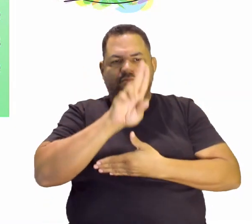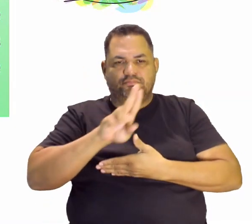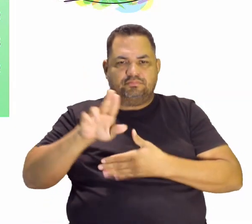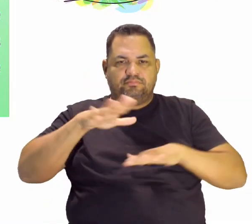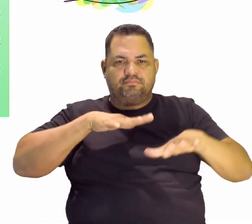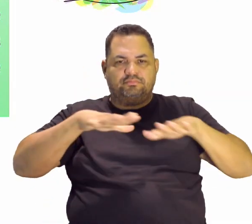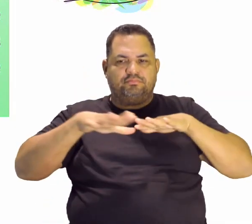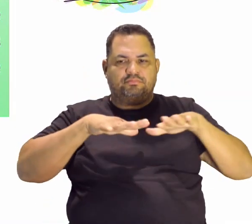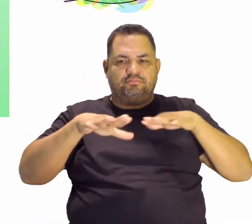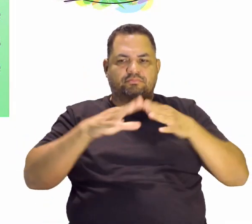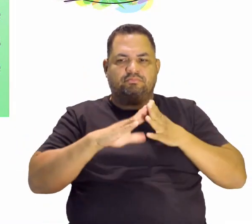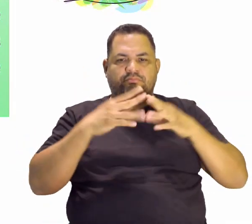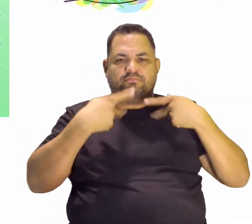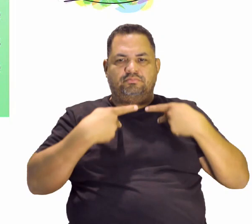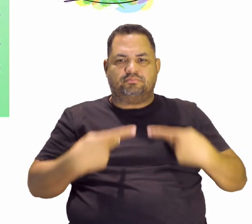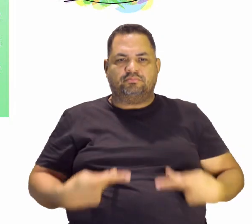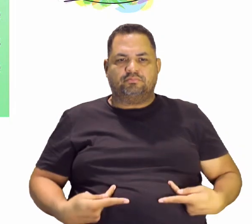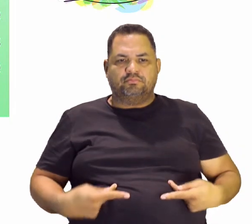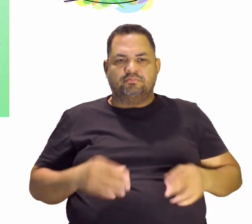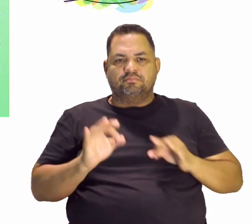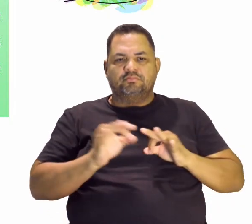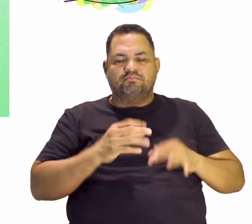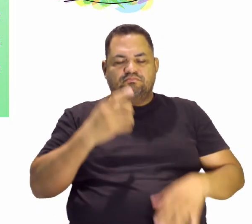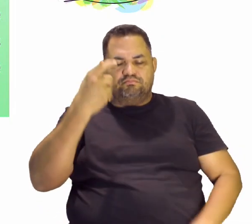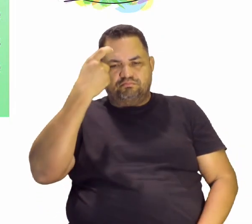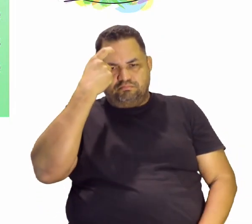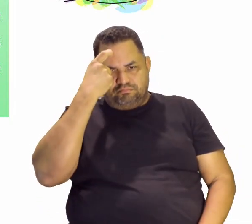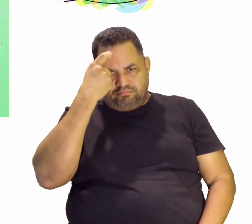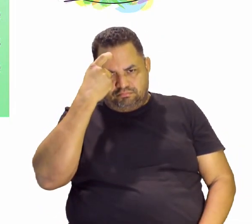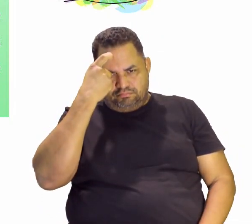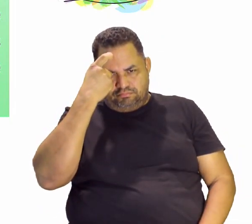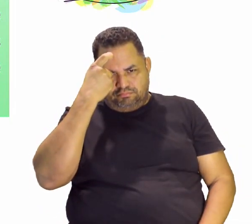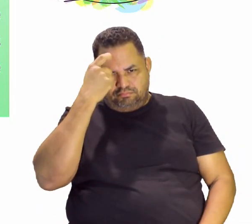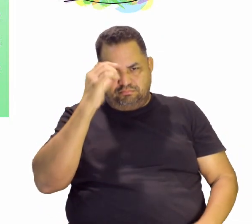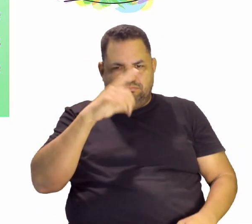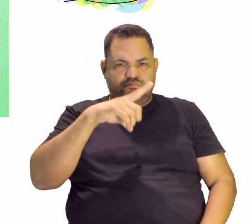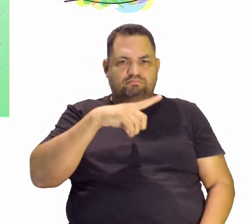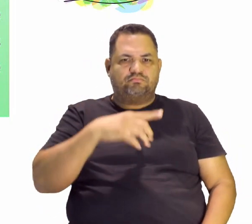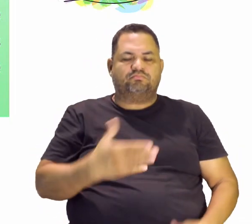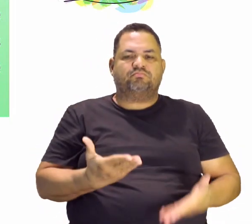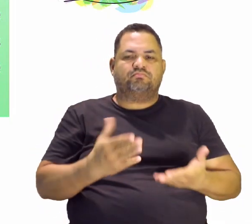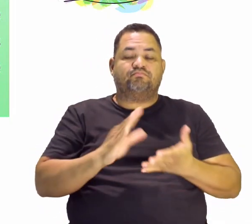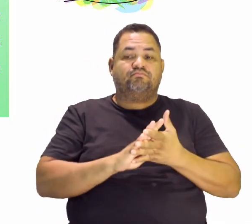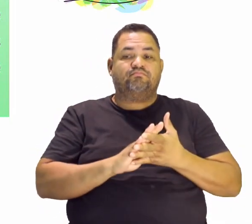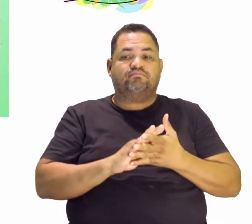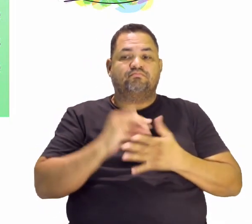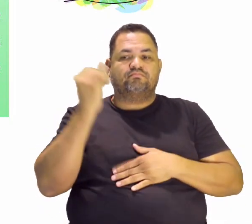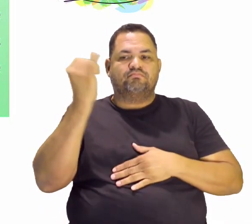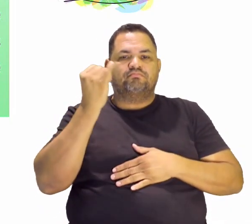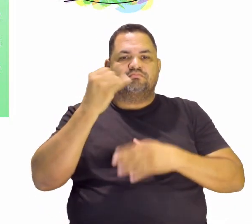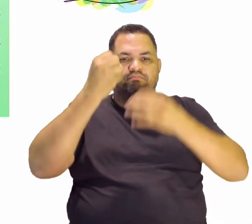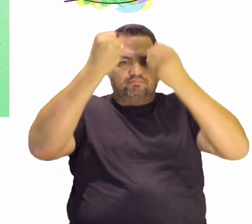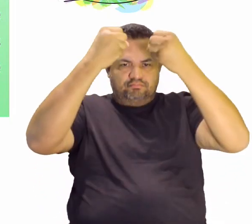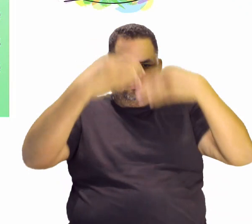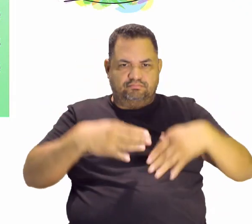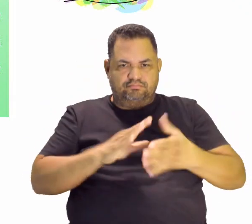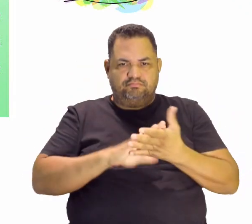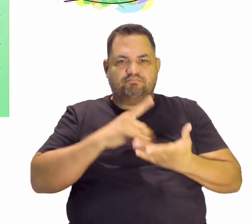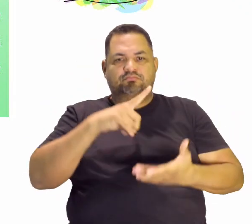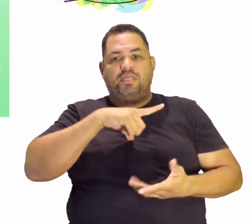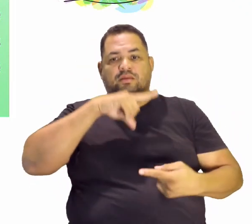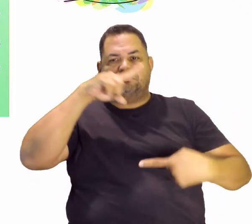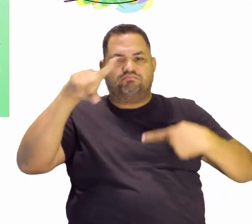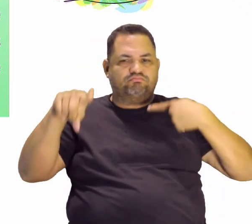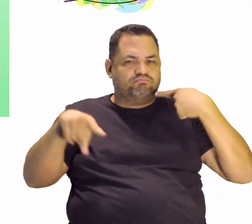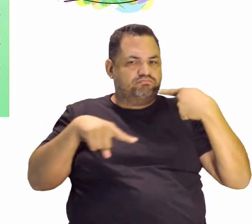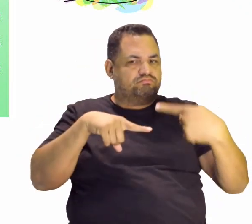utilizar aí movimentos corporais de forma consciente, é importante frisar isso, tá? E intencional para